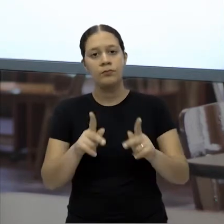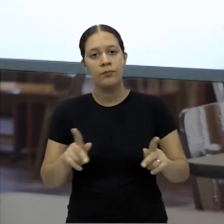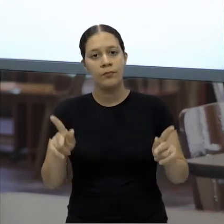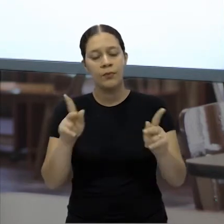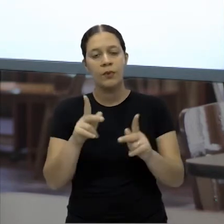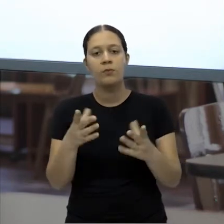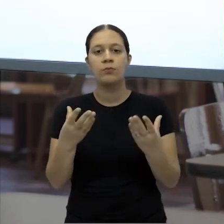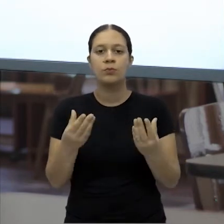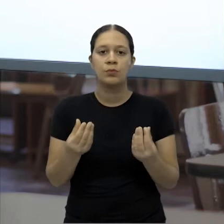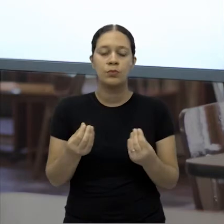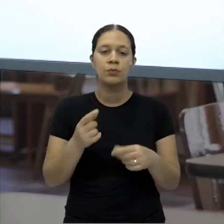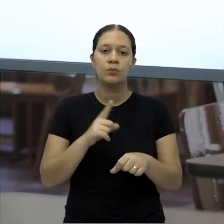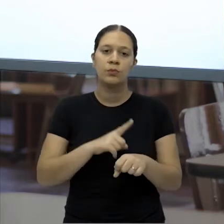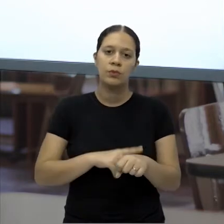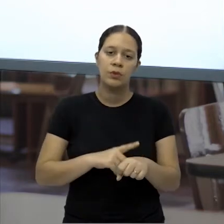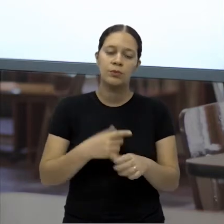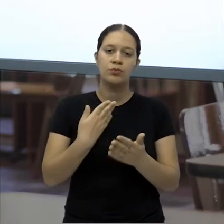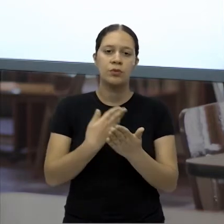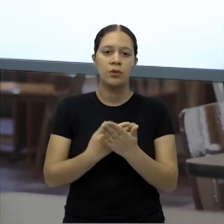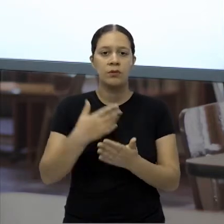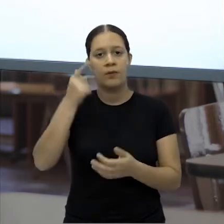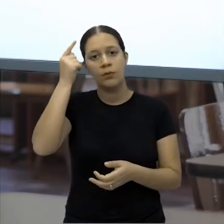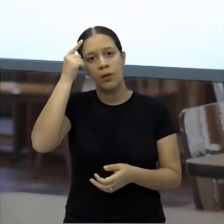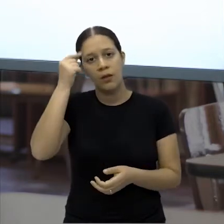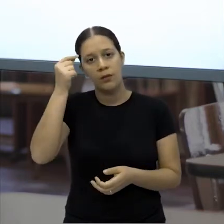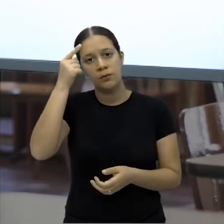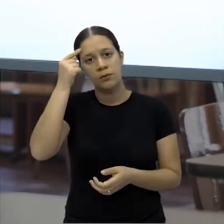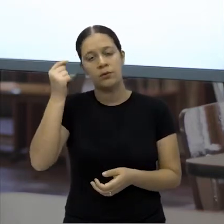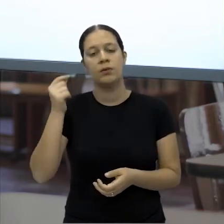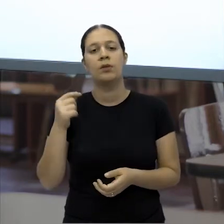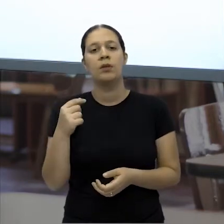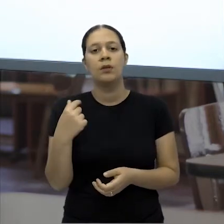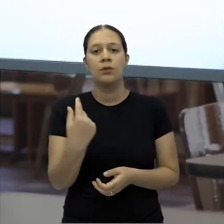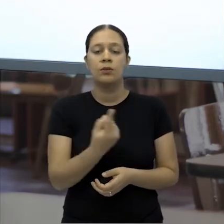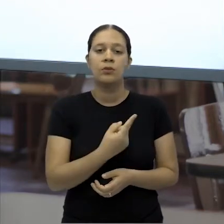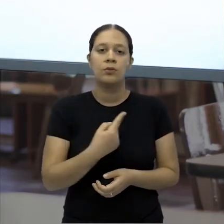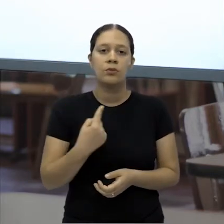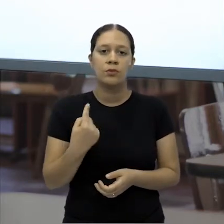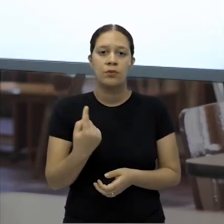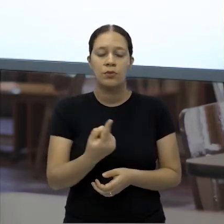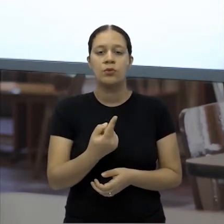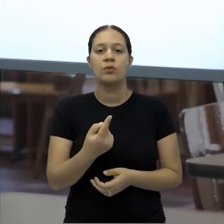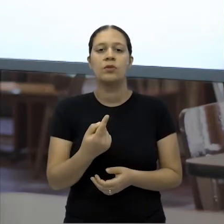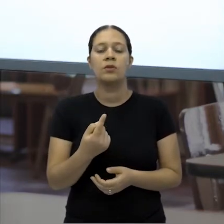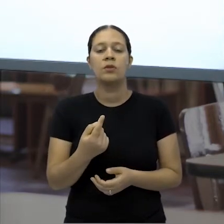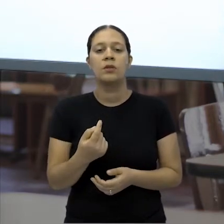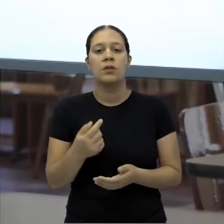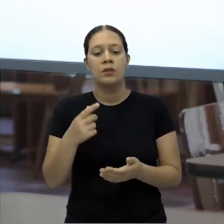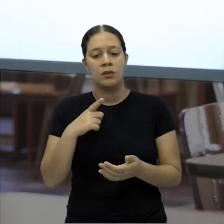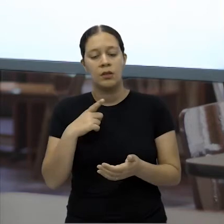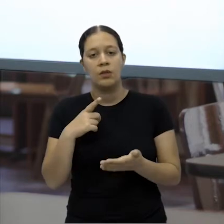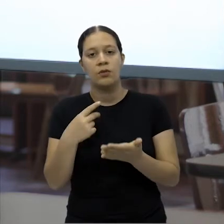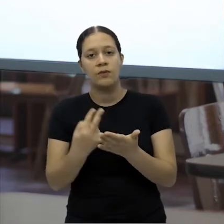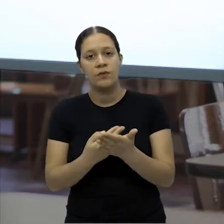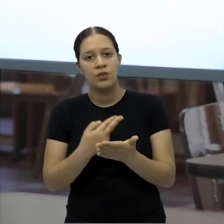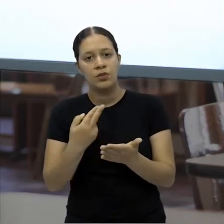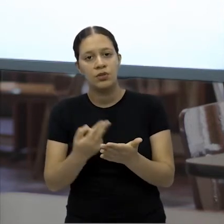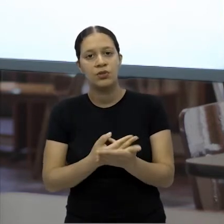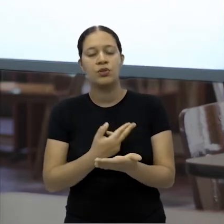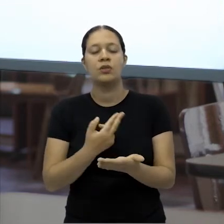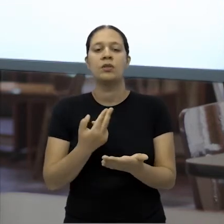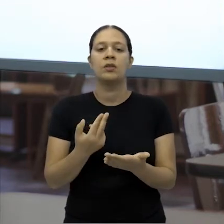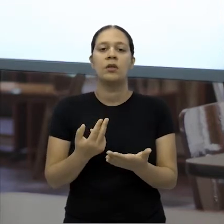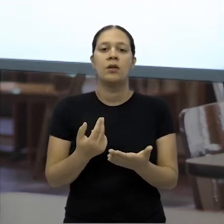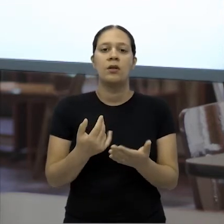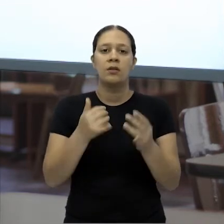já passou muito tempo sendo estudado na academia. Quando a gente consegue uma revista que possa divulgar